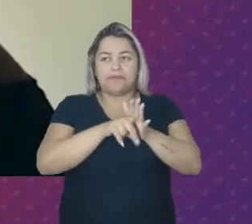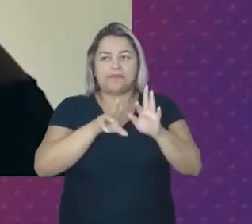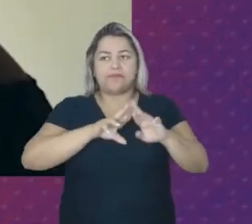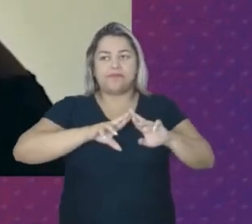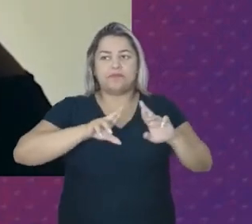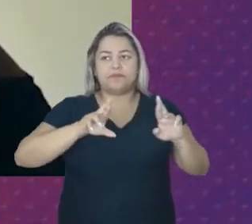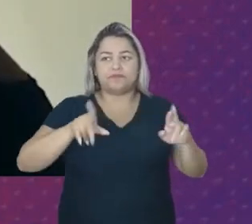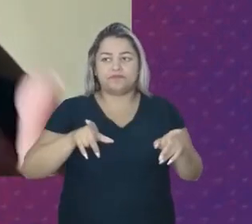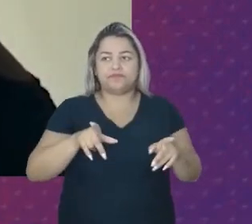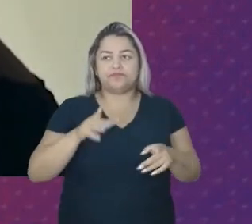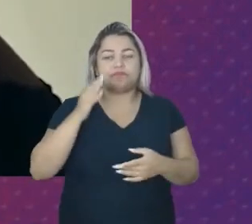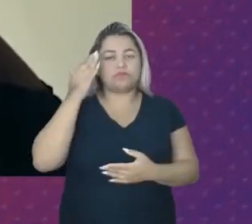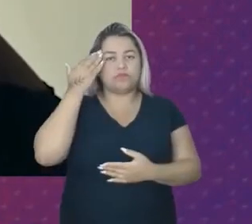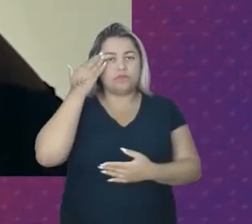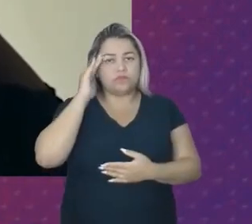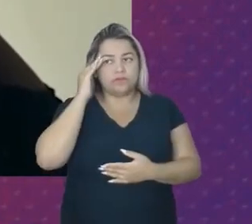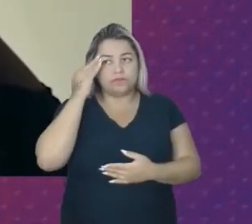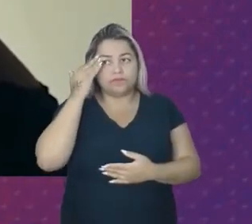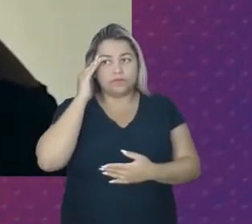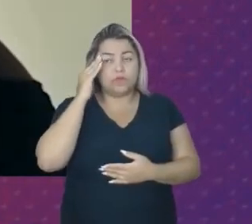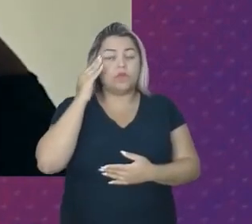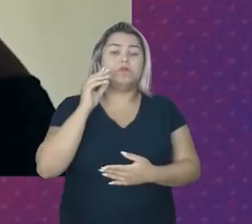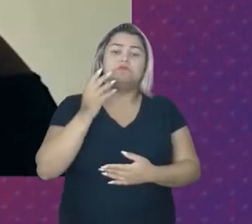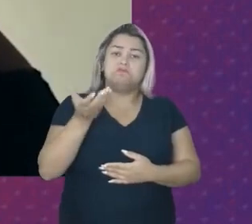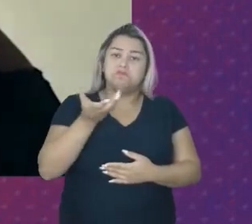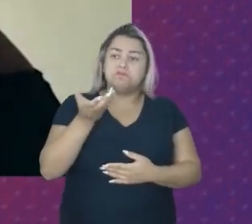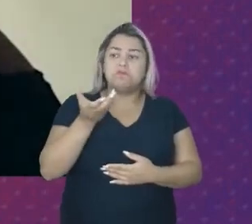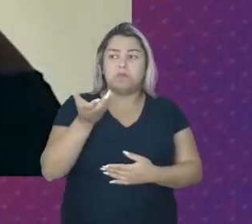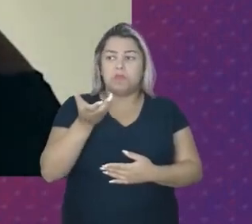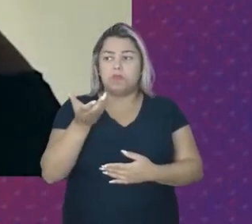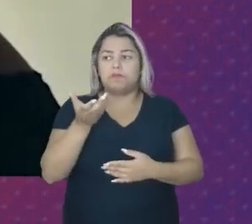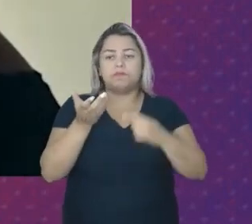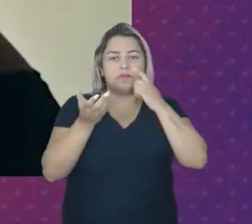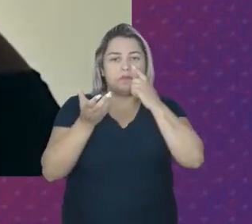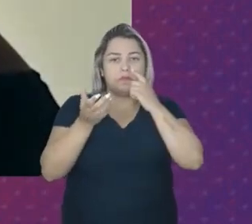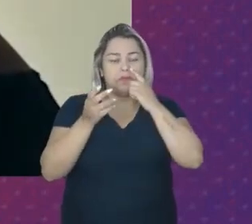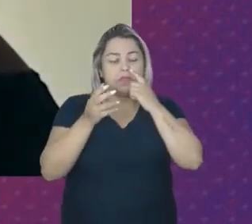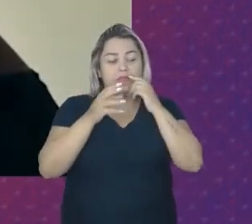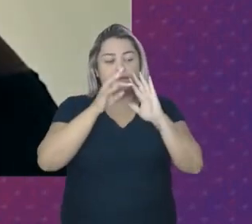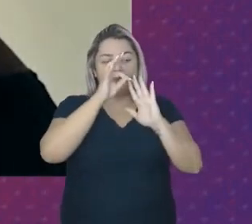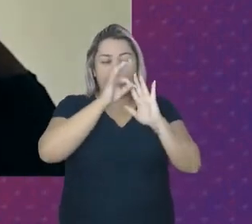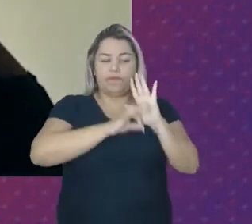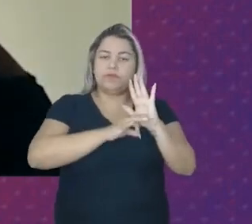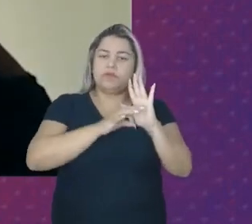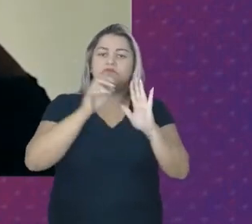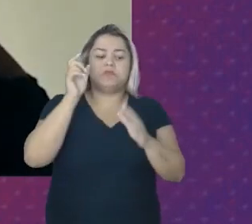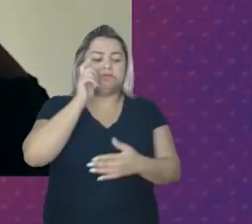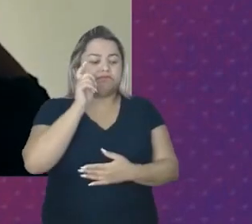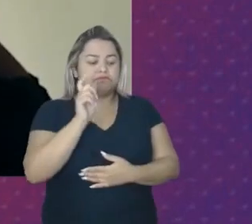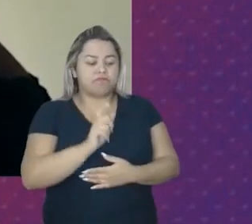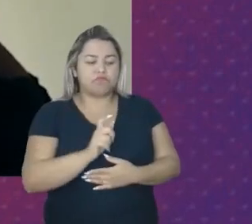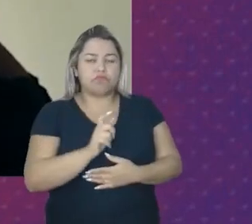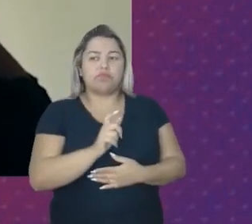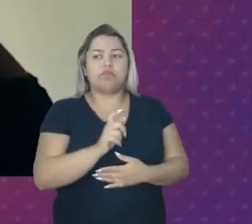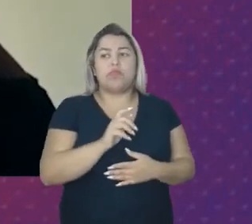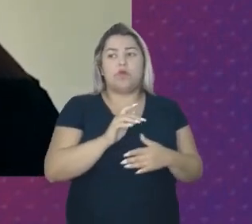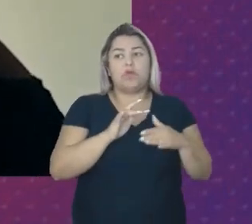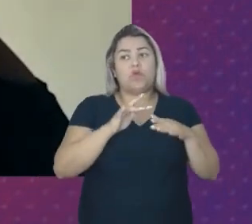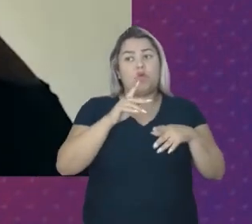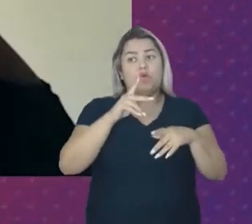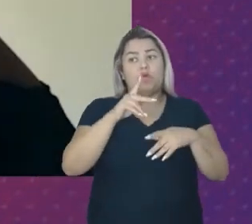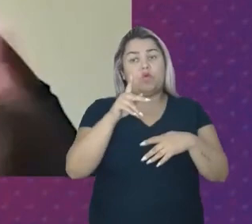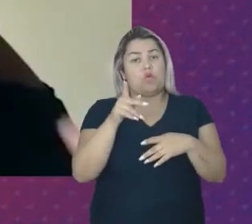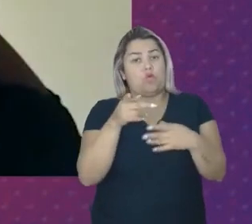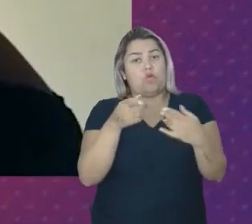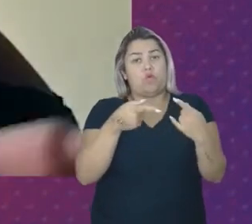diferenças, entender o que seu público quer e conseguir tratar desse interesse do seu público como conteúdo político.